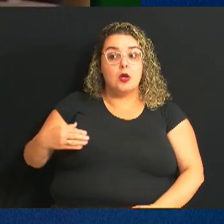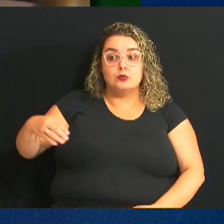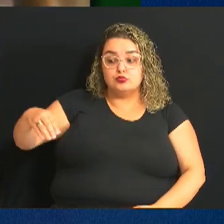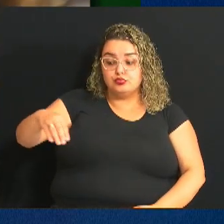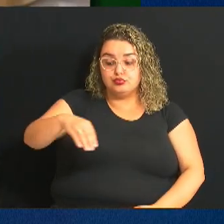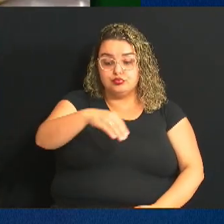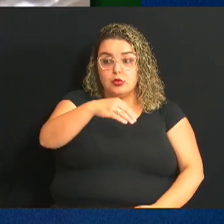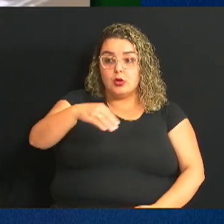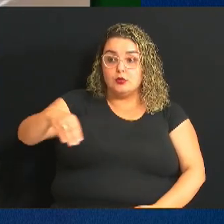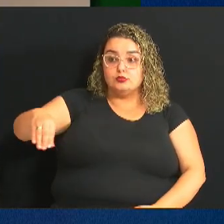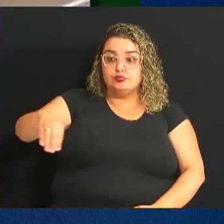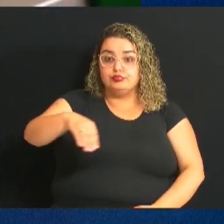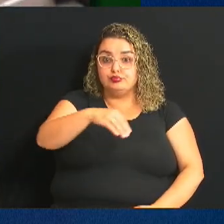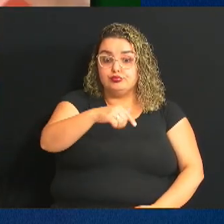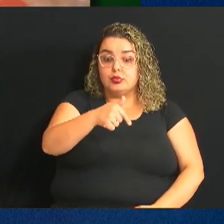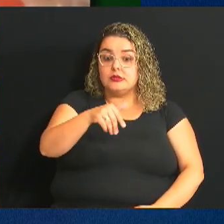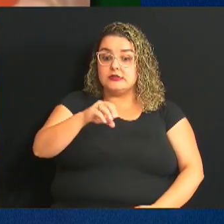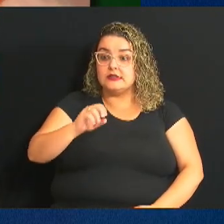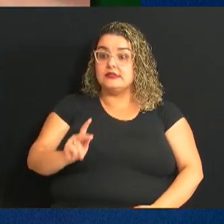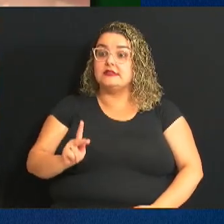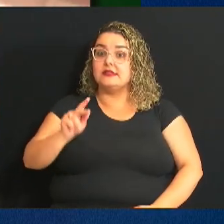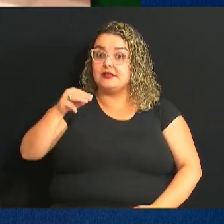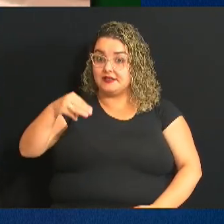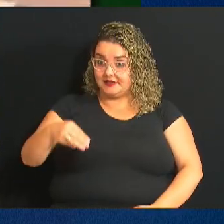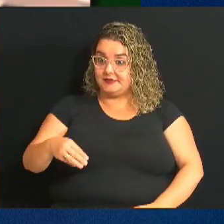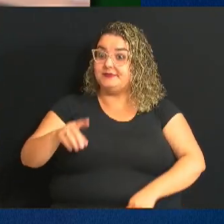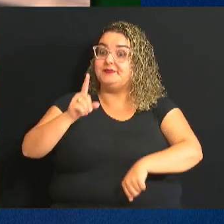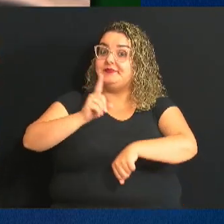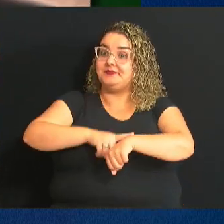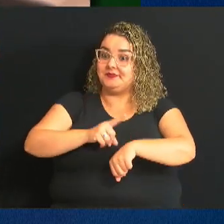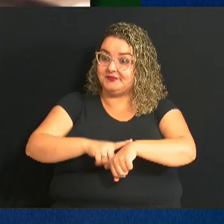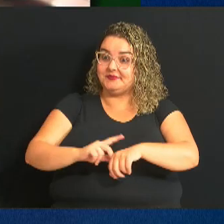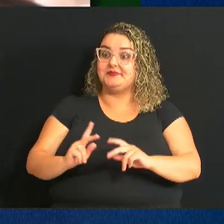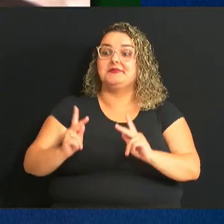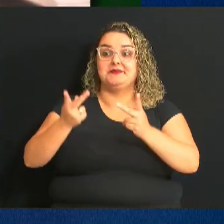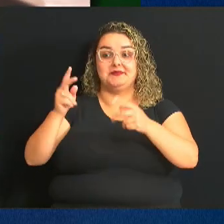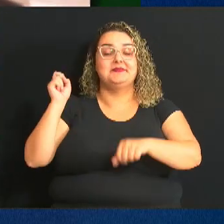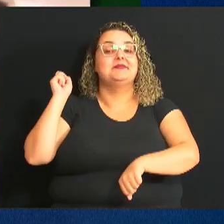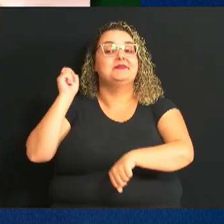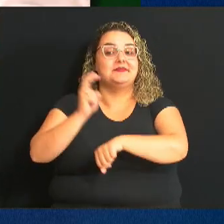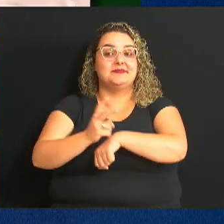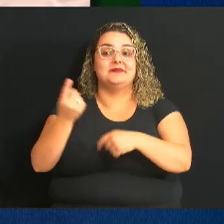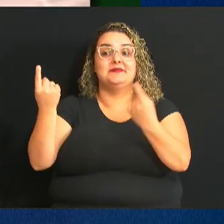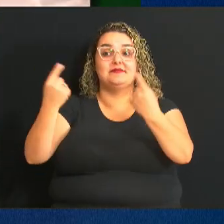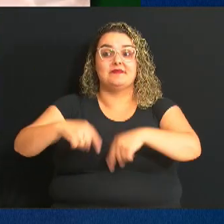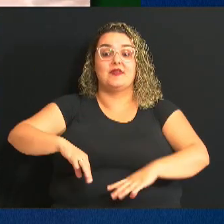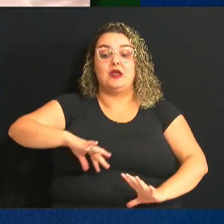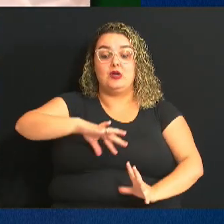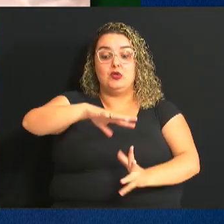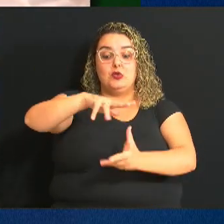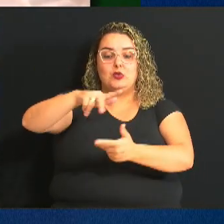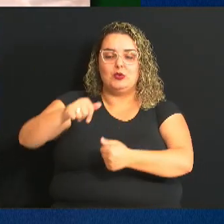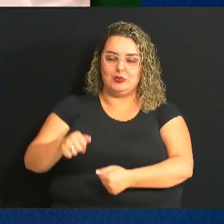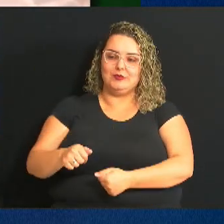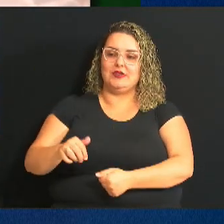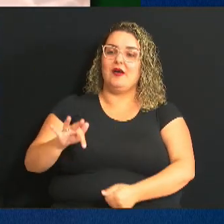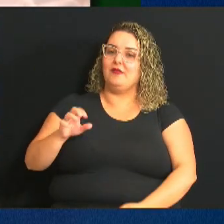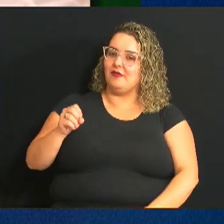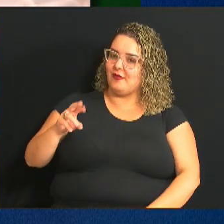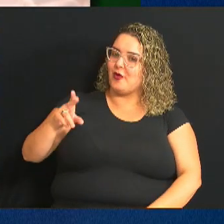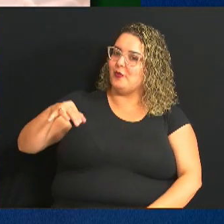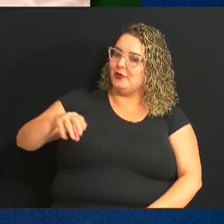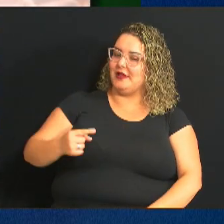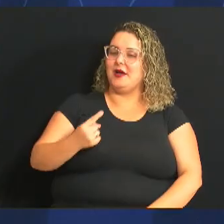de 70 km por hora e conquistam vaga em competição mundial da Fórmula 1.